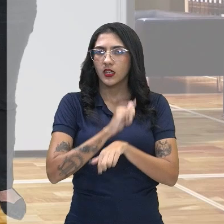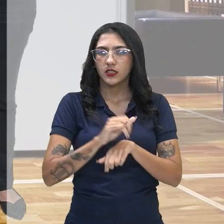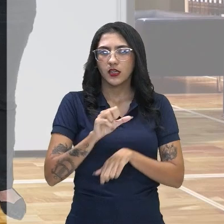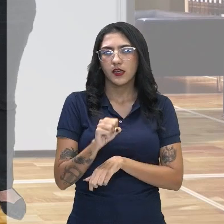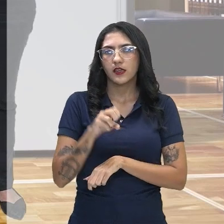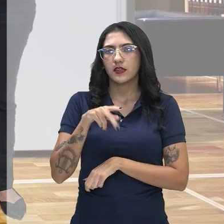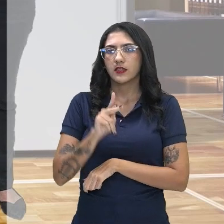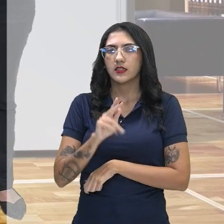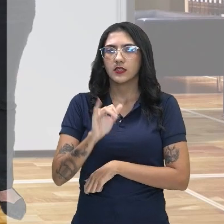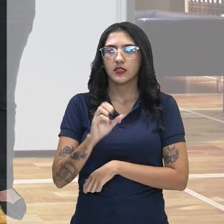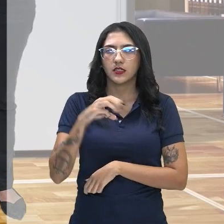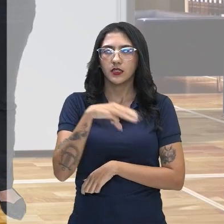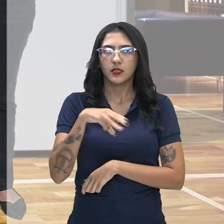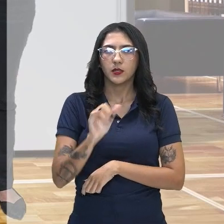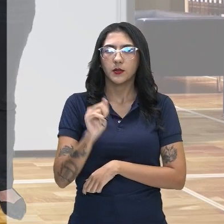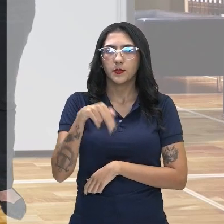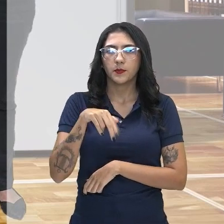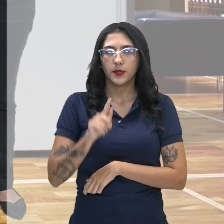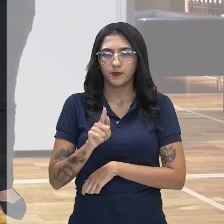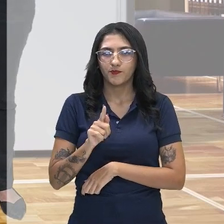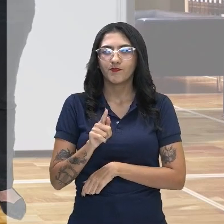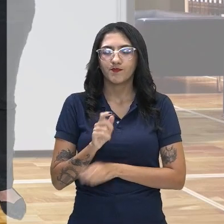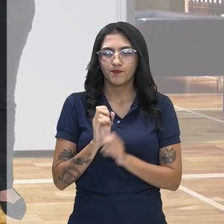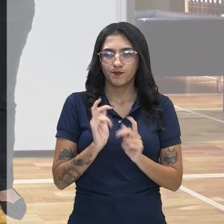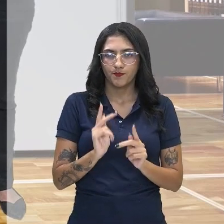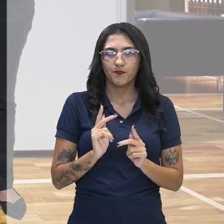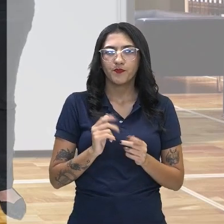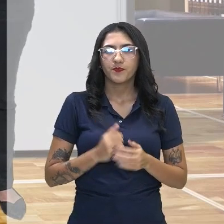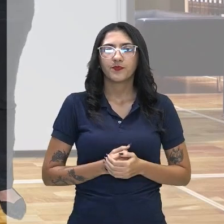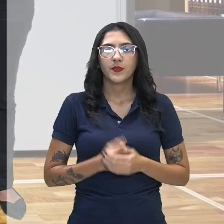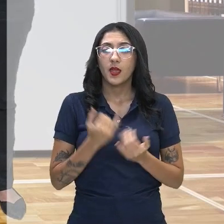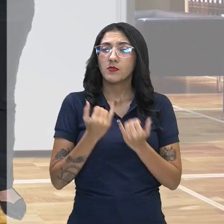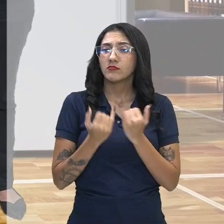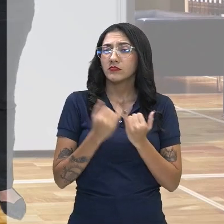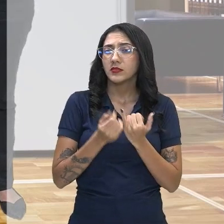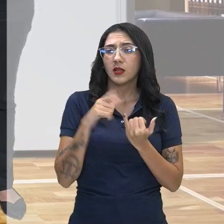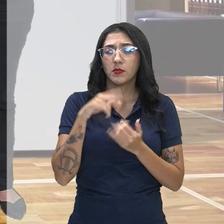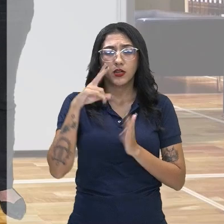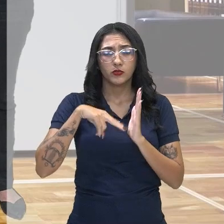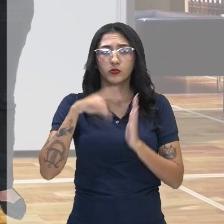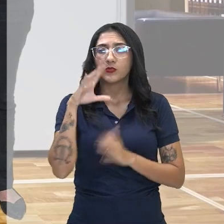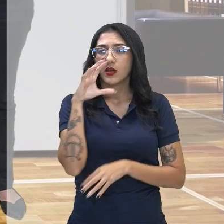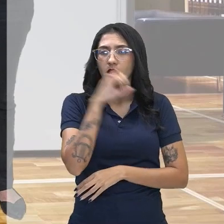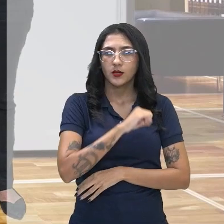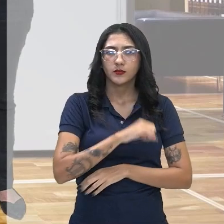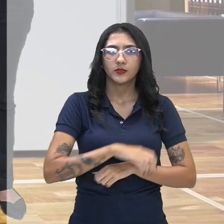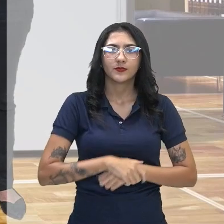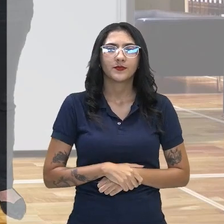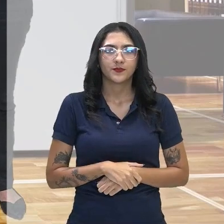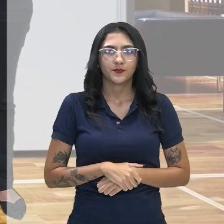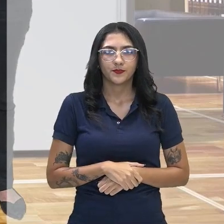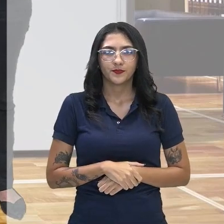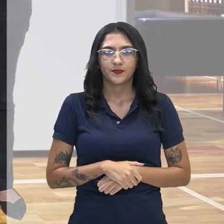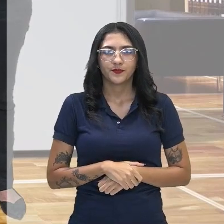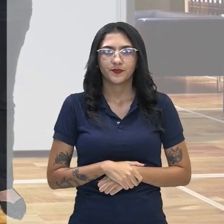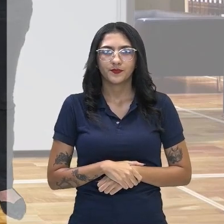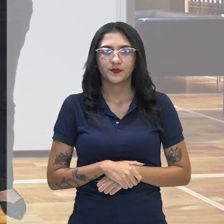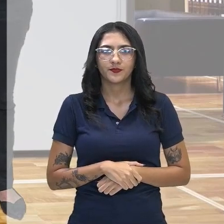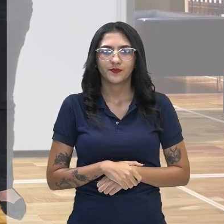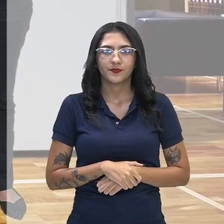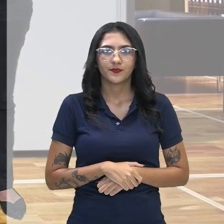skimming. Lembre-se, é uma estratégia de leitura, tá? É uma leitura rápida. E claro, para a gente poder,